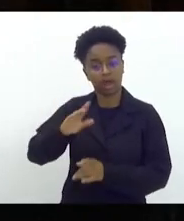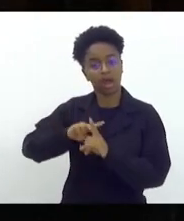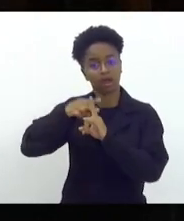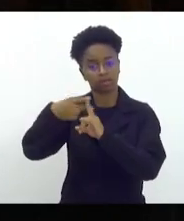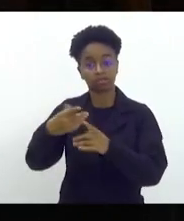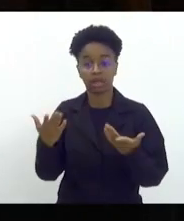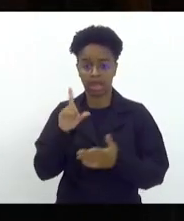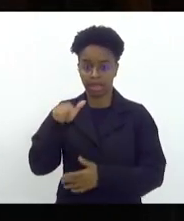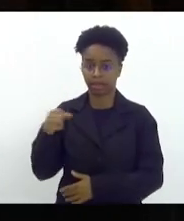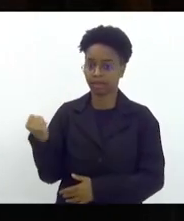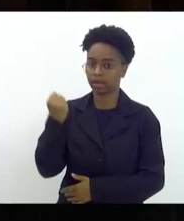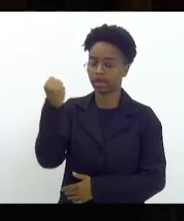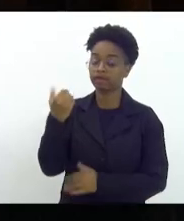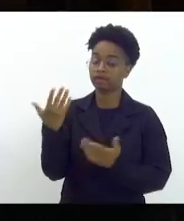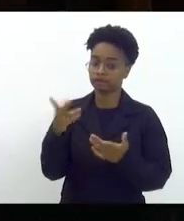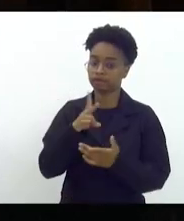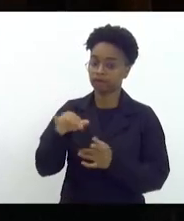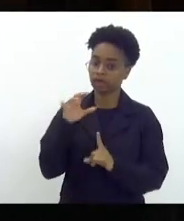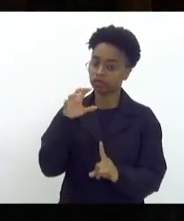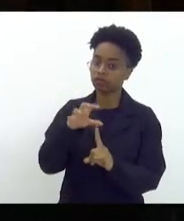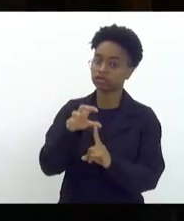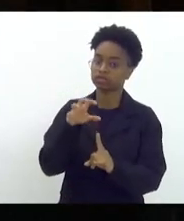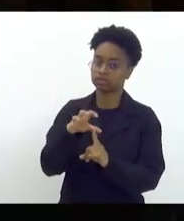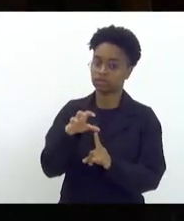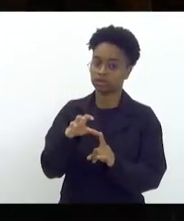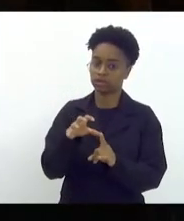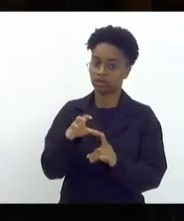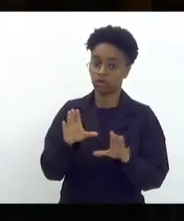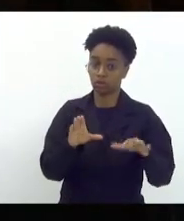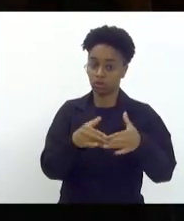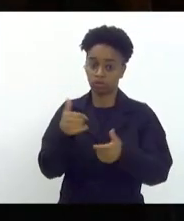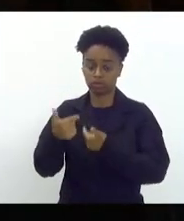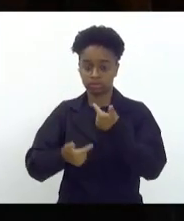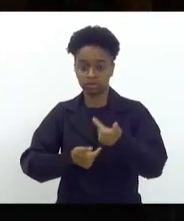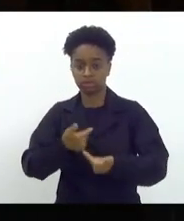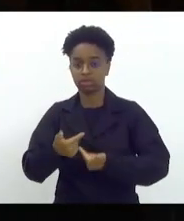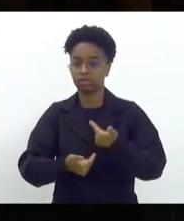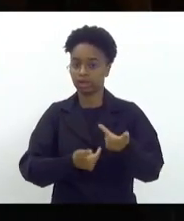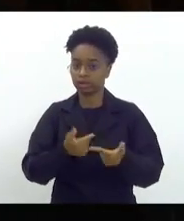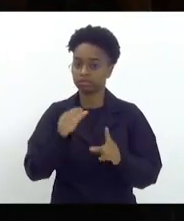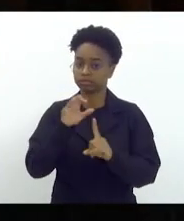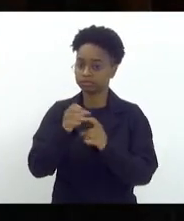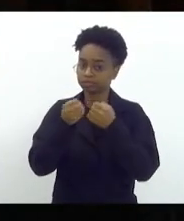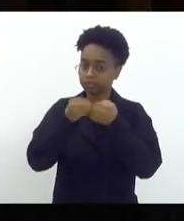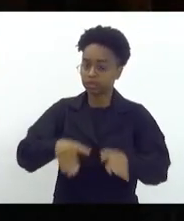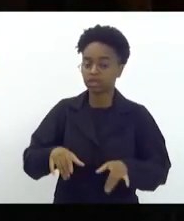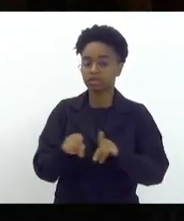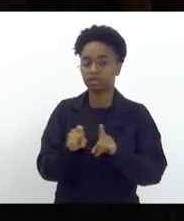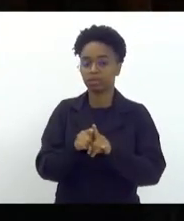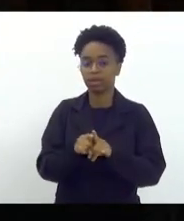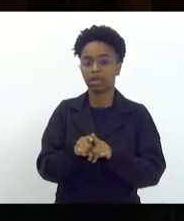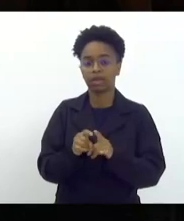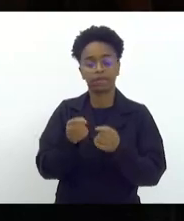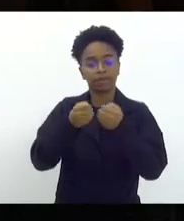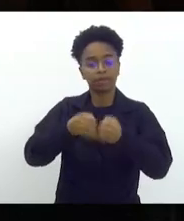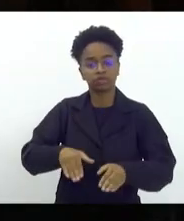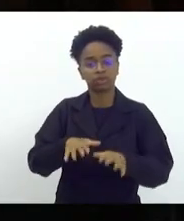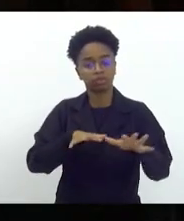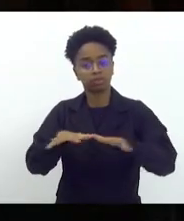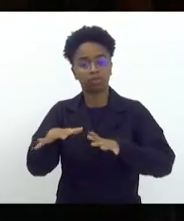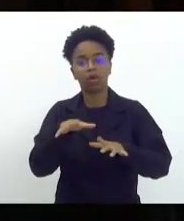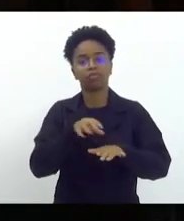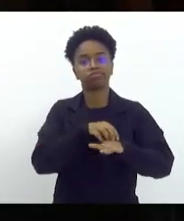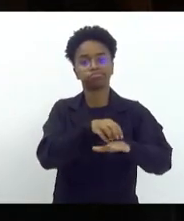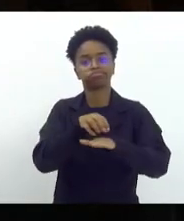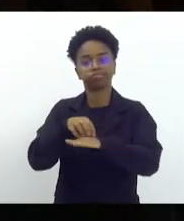grave isso vai impactar esse conjunto de trabalhadores e trabalhadoras e vai impactar toda a mobilidade urbana no